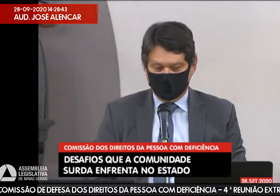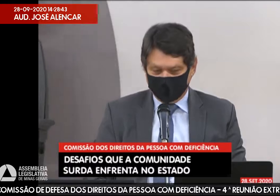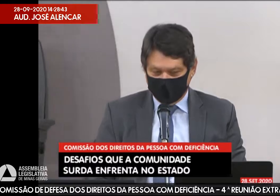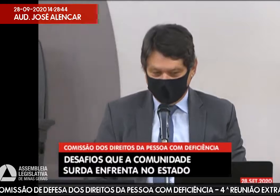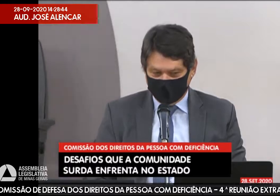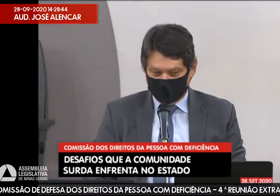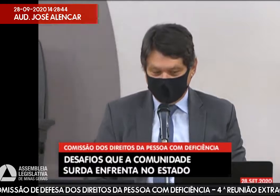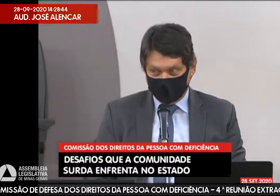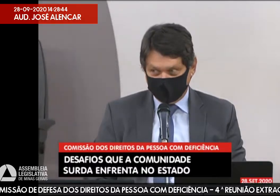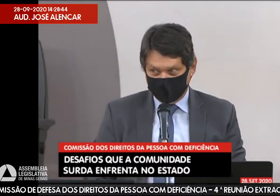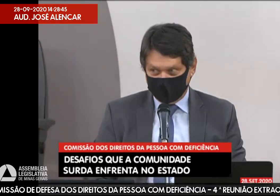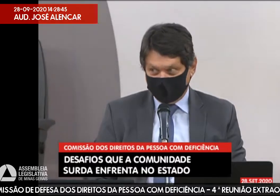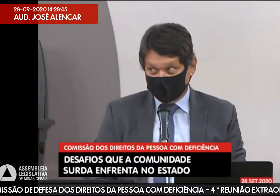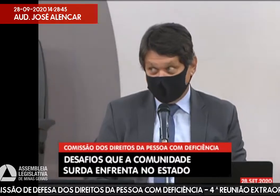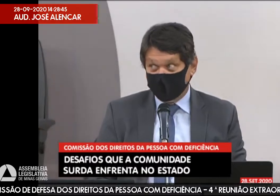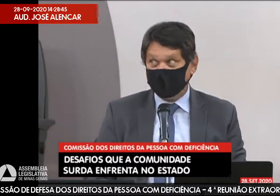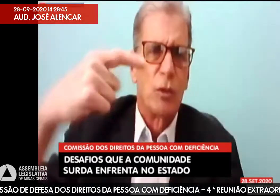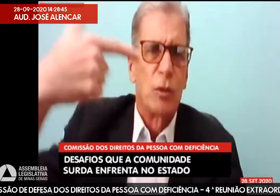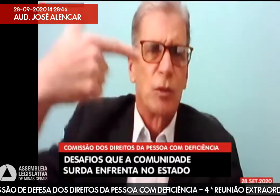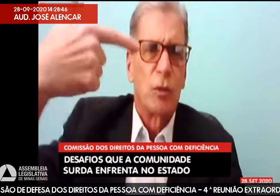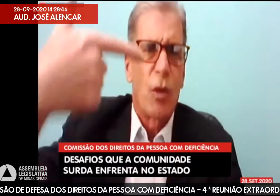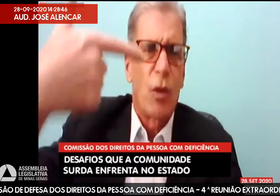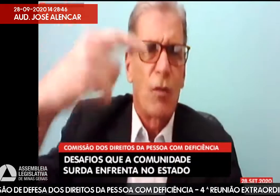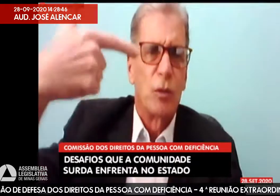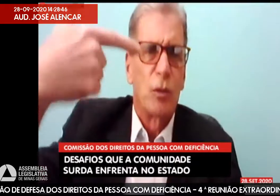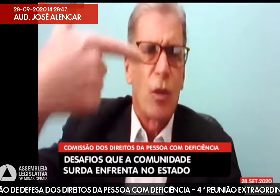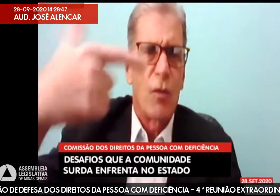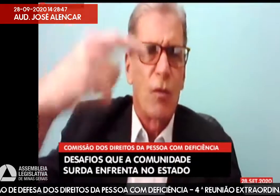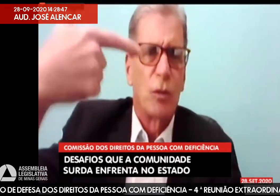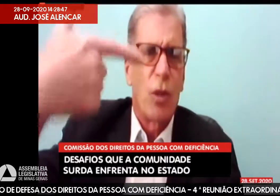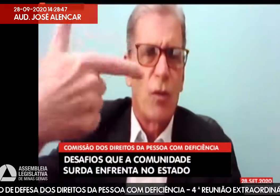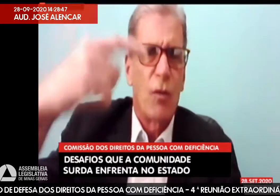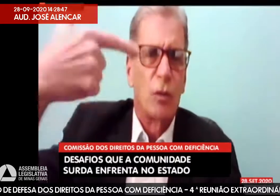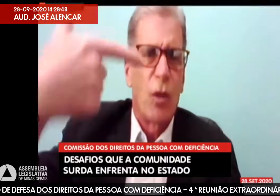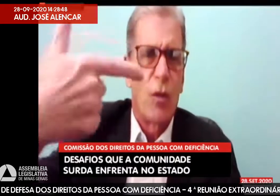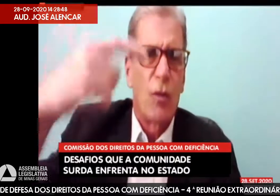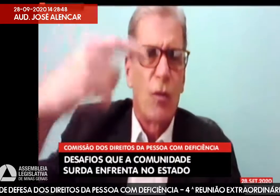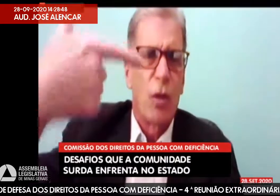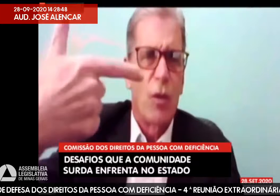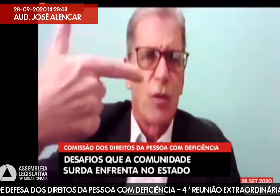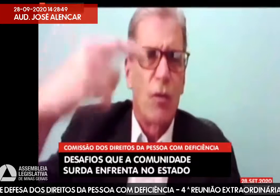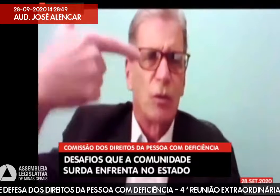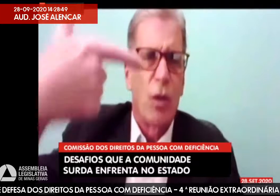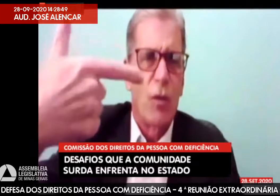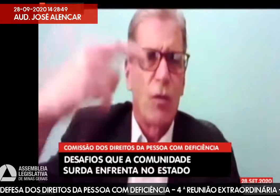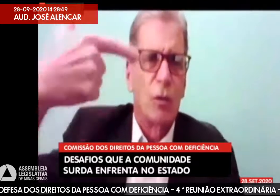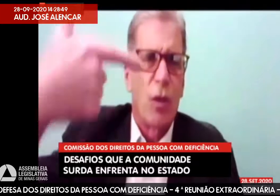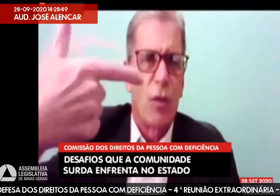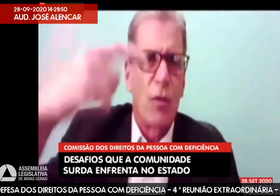porque ele está online e ele continua passando. A imagem dele não está para você. Voltou. Voltou.